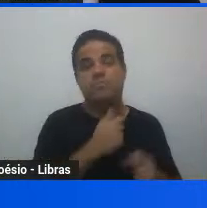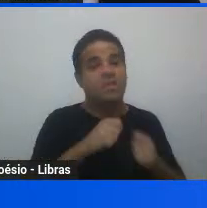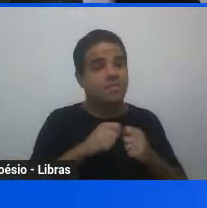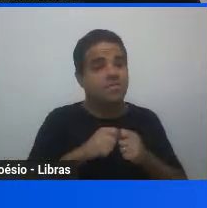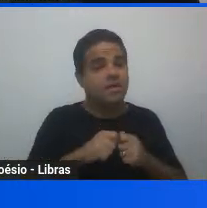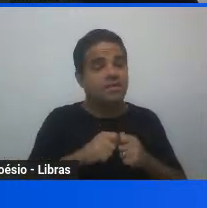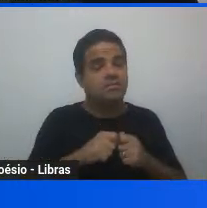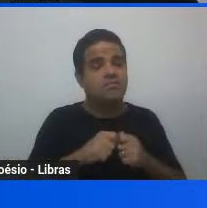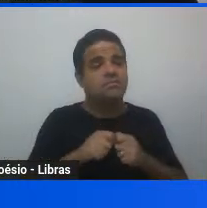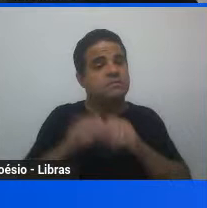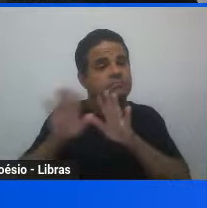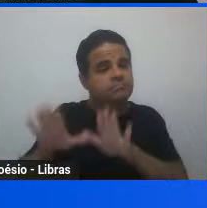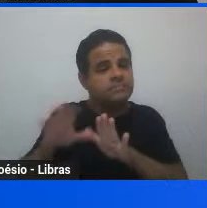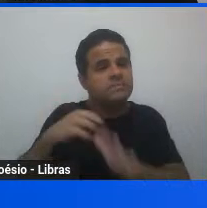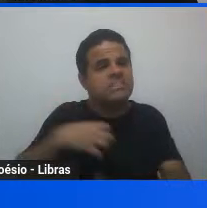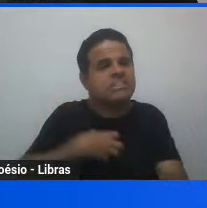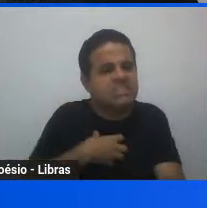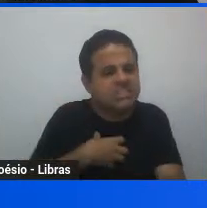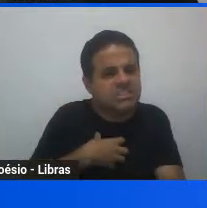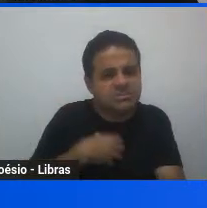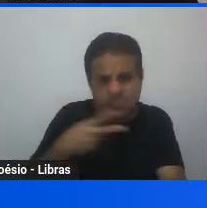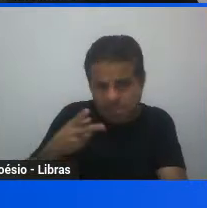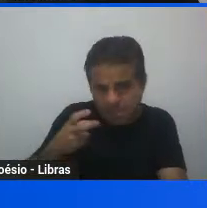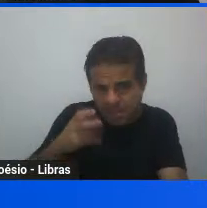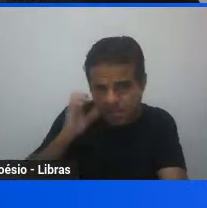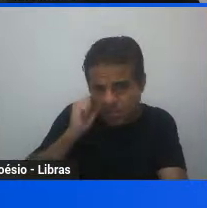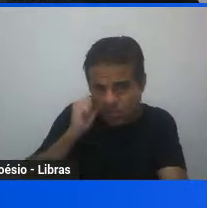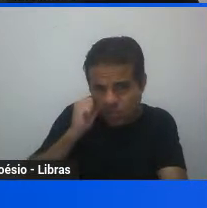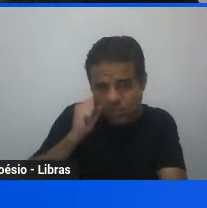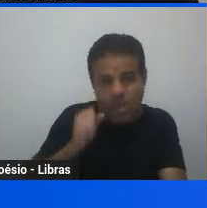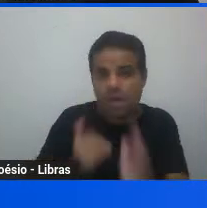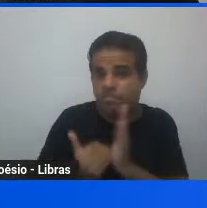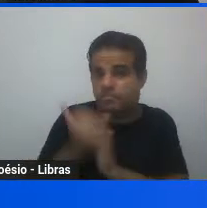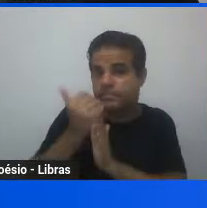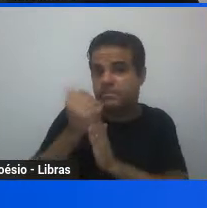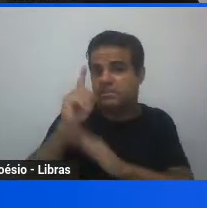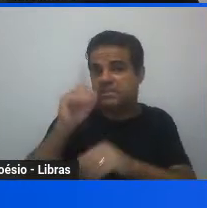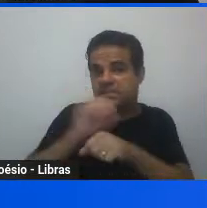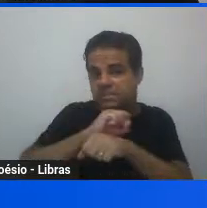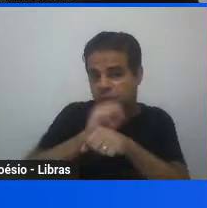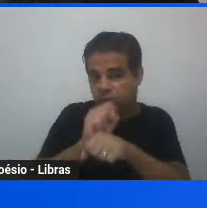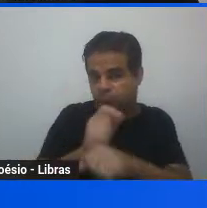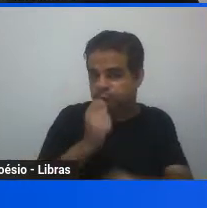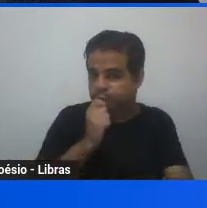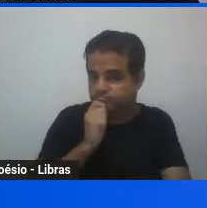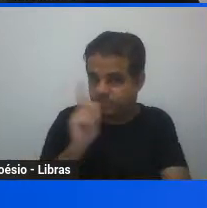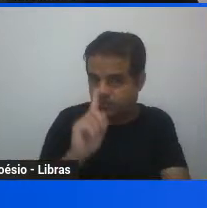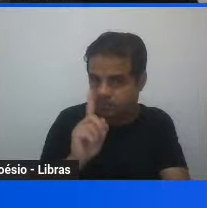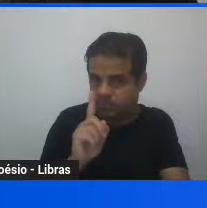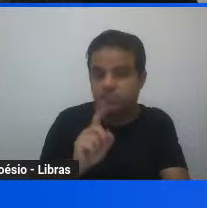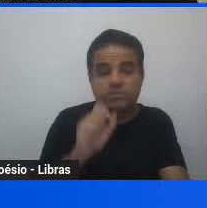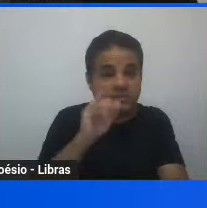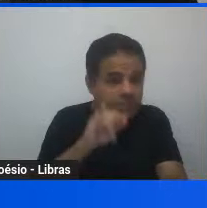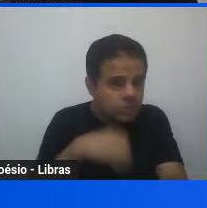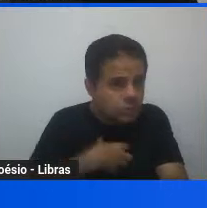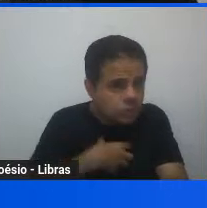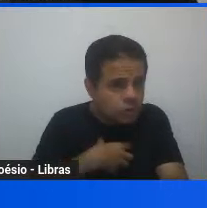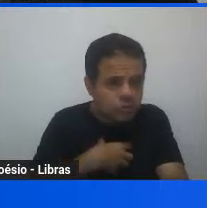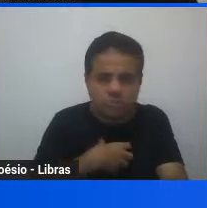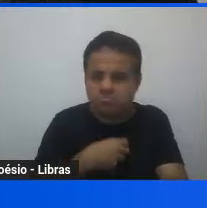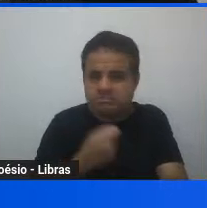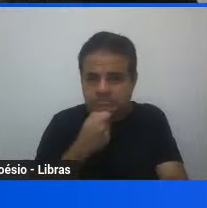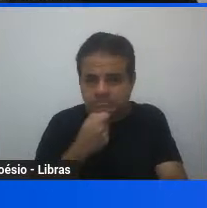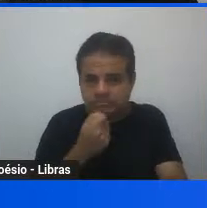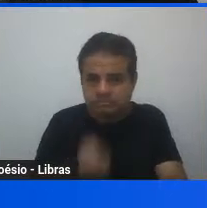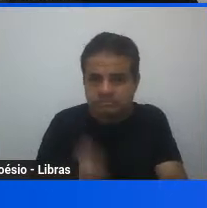Veja se você sente o seu pulso. Não ultrapasse 10 segundos. Se você não sentir o pulso